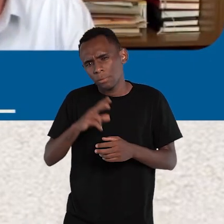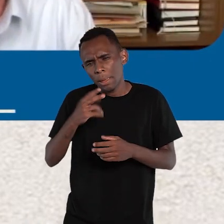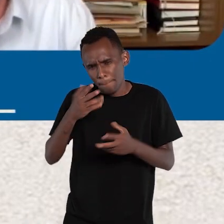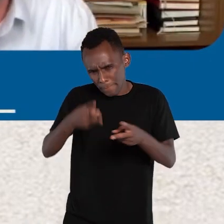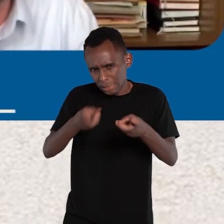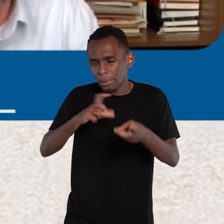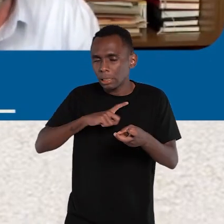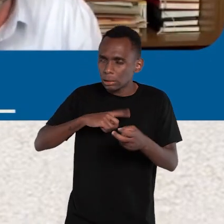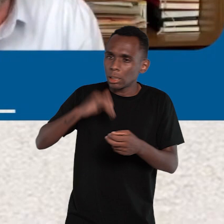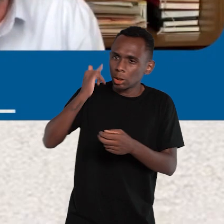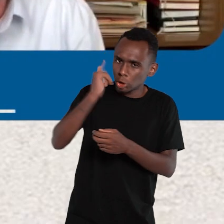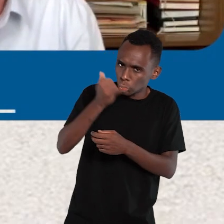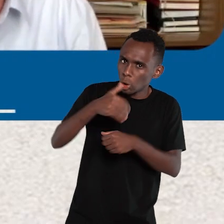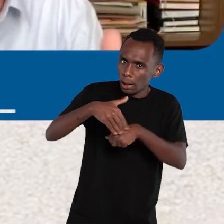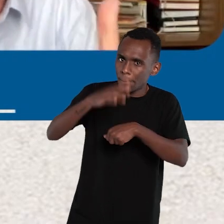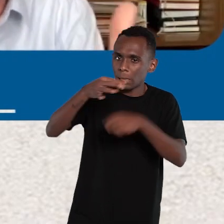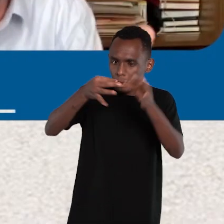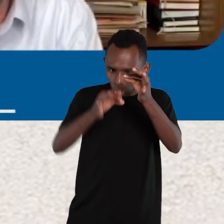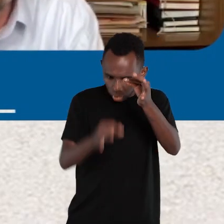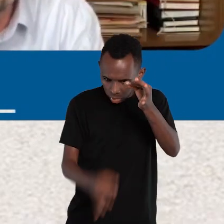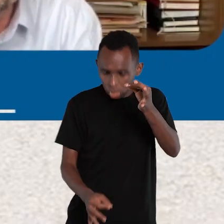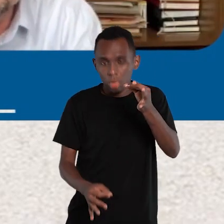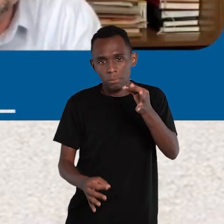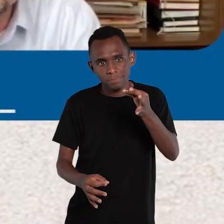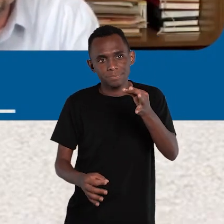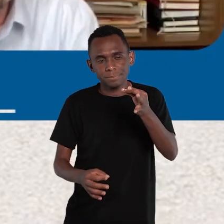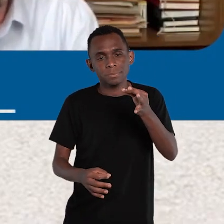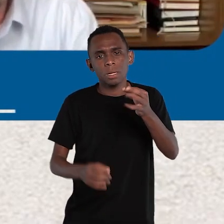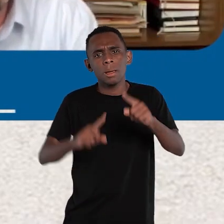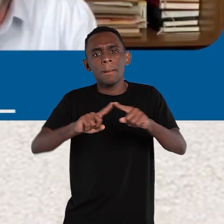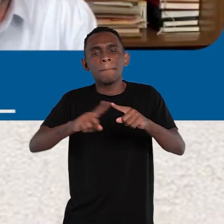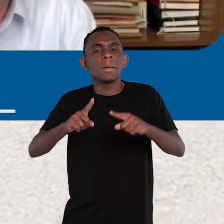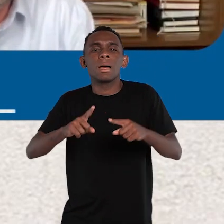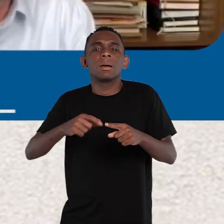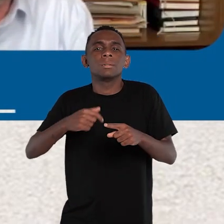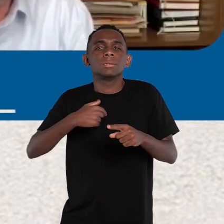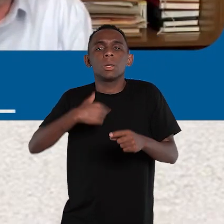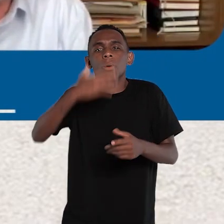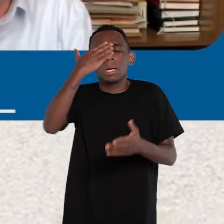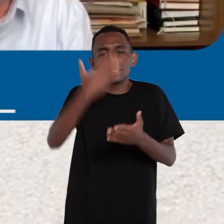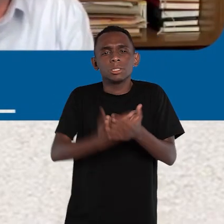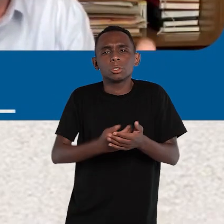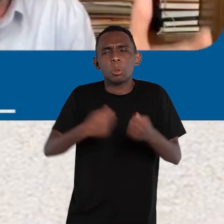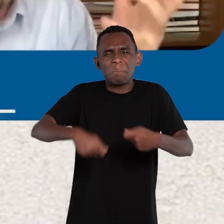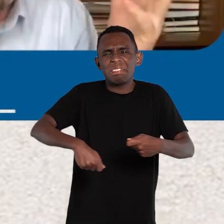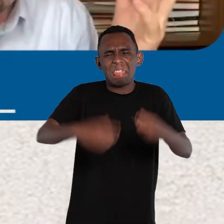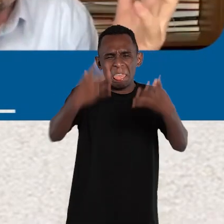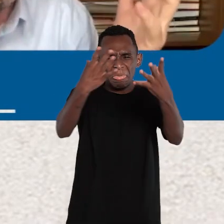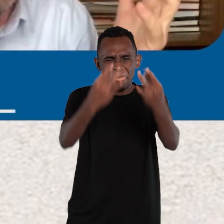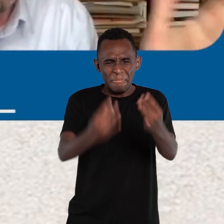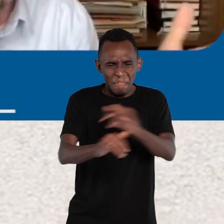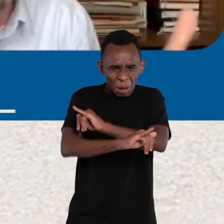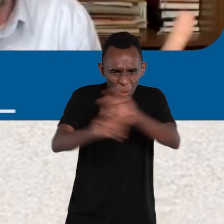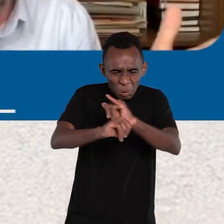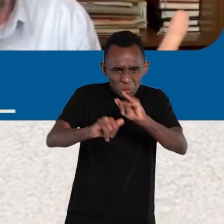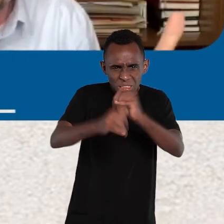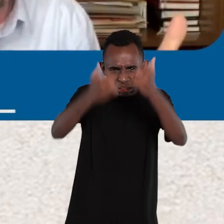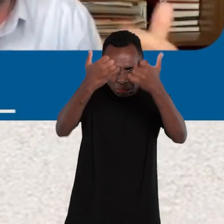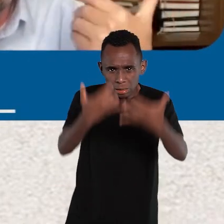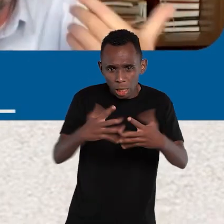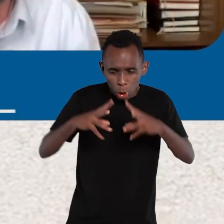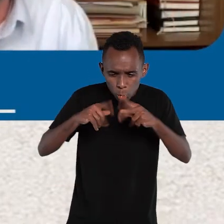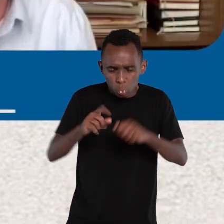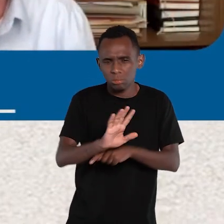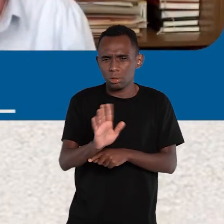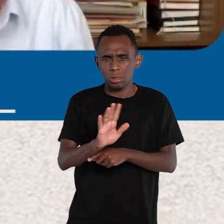vai ver que tem contos mais longos, mas essa coisa de não preciso dizer tudo. Tanto que o Tony Bellotto,